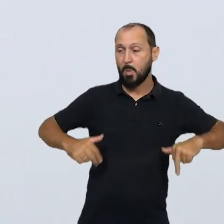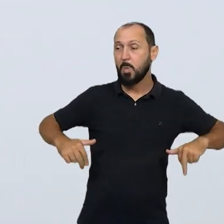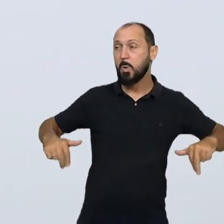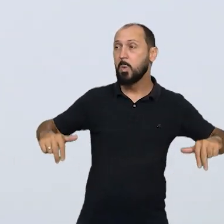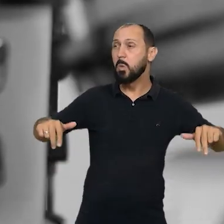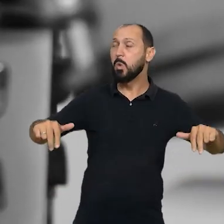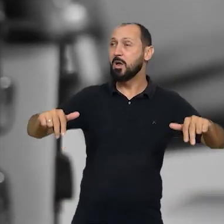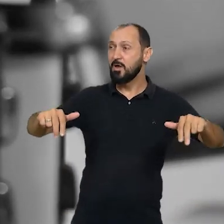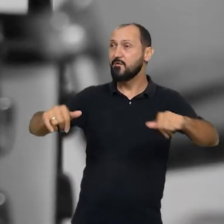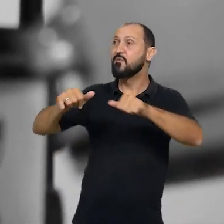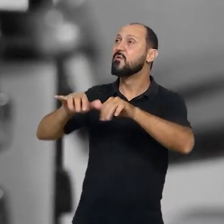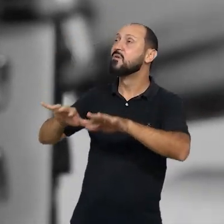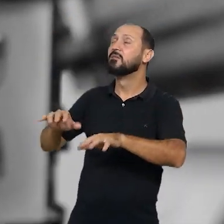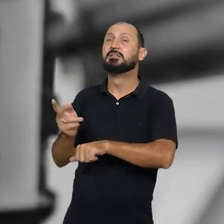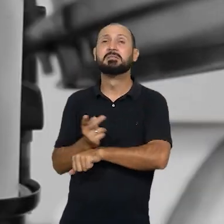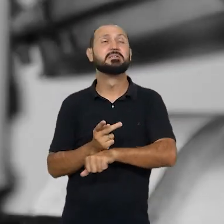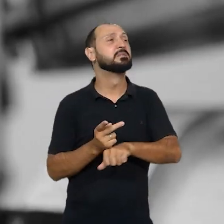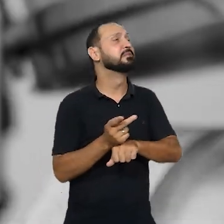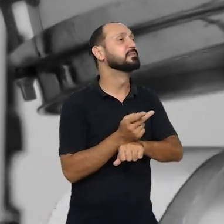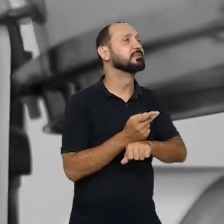procurando